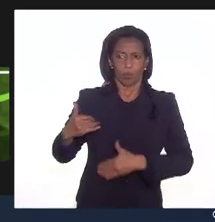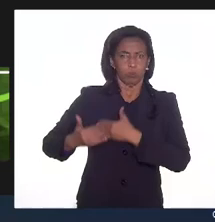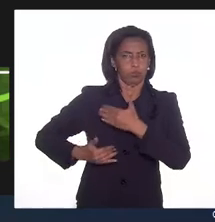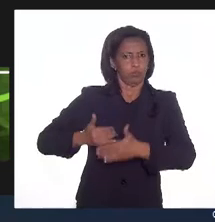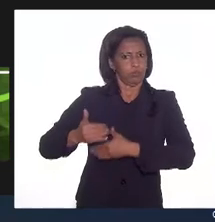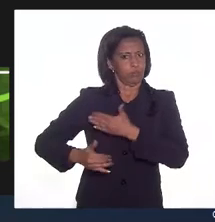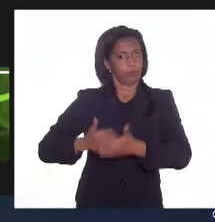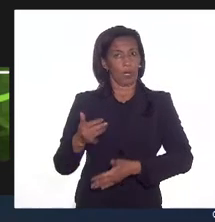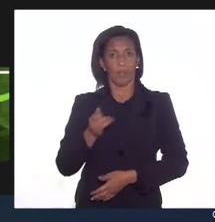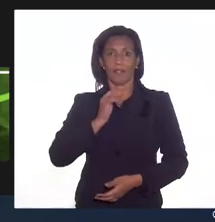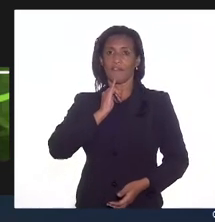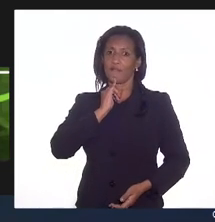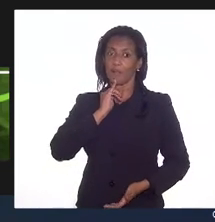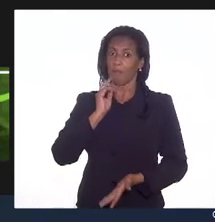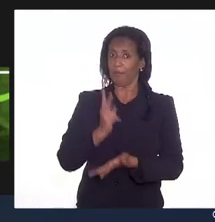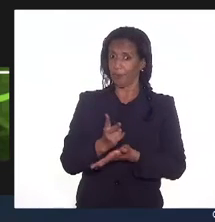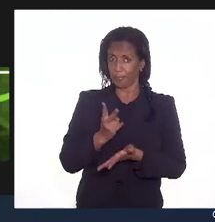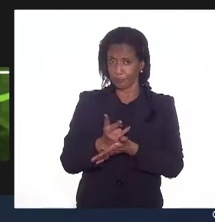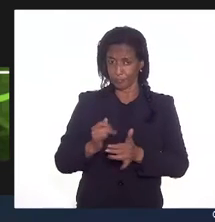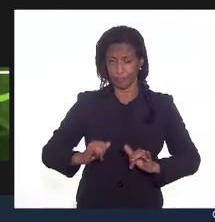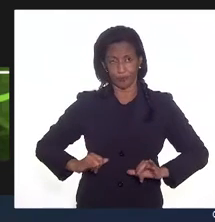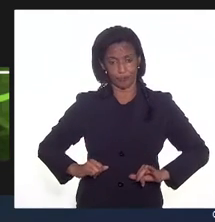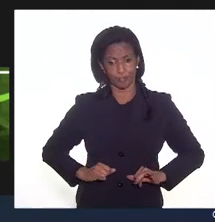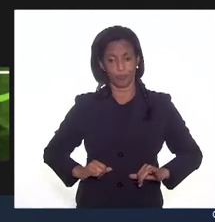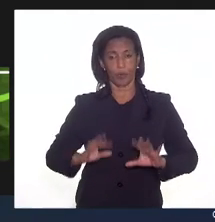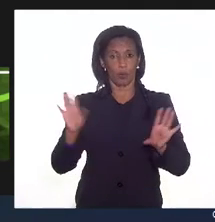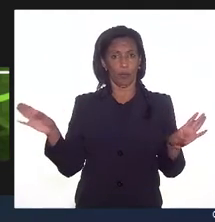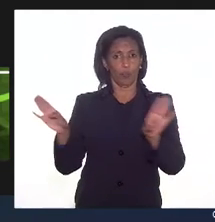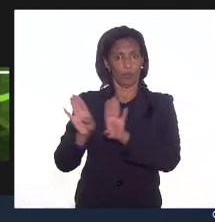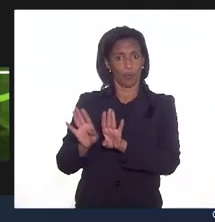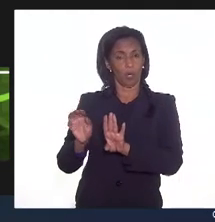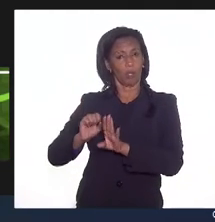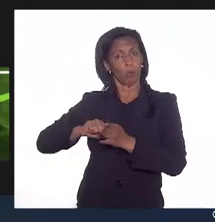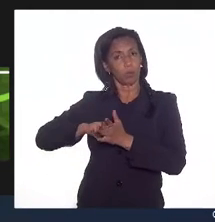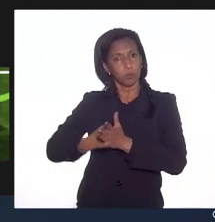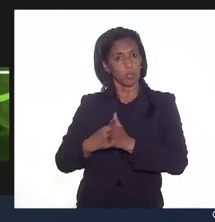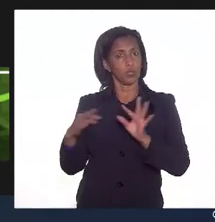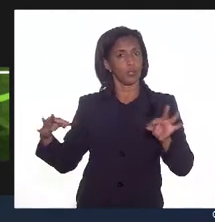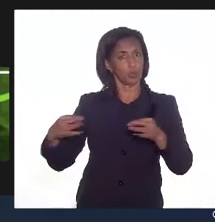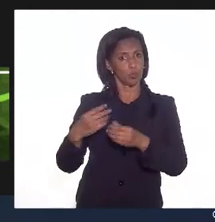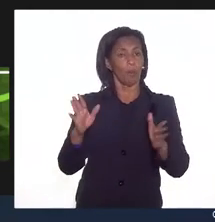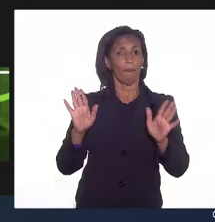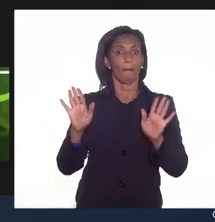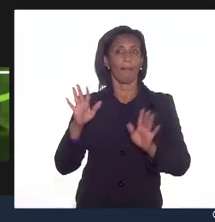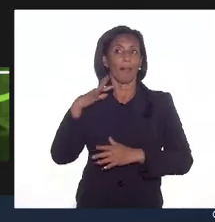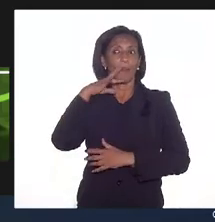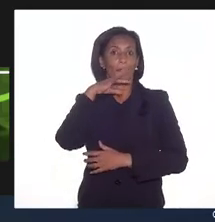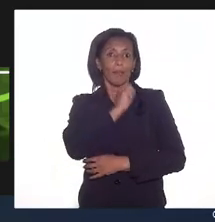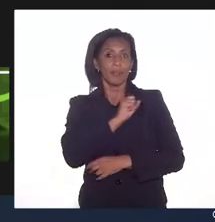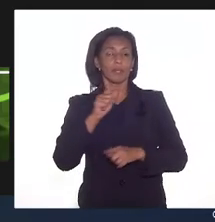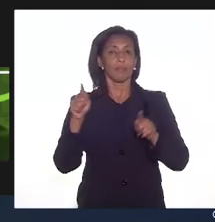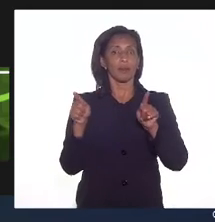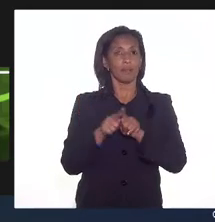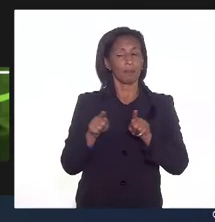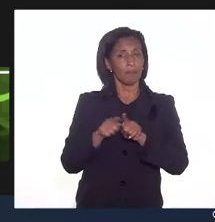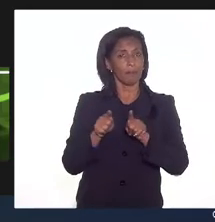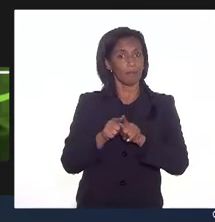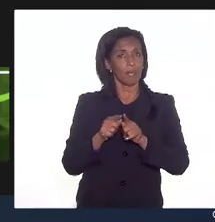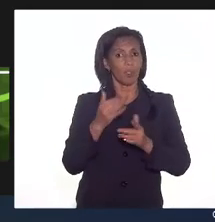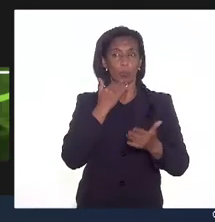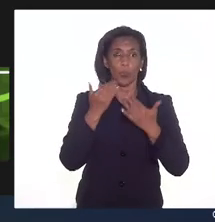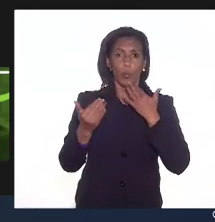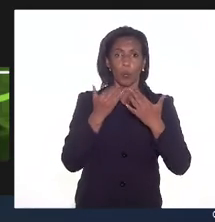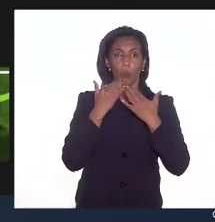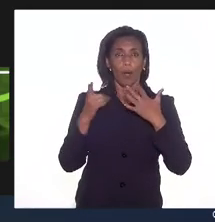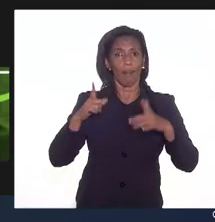infelizmente vai continuar sofrendo com o fechamento de tudo mas também perceber que essa demanda que existe